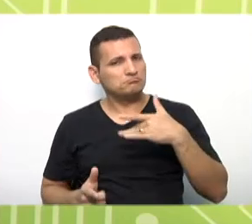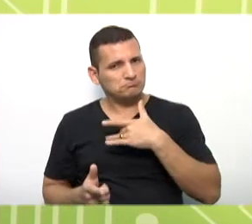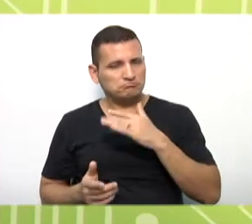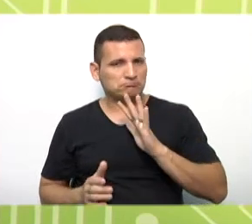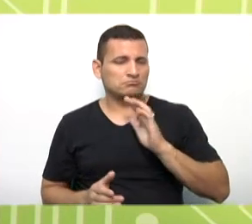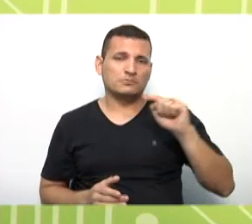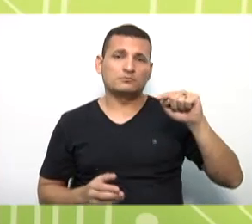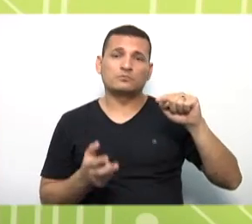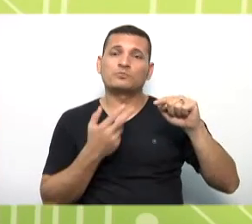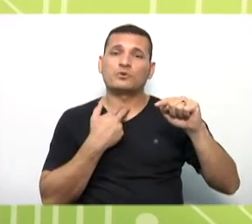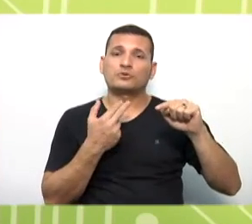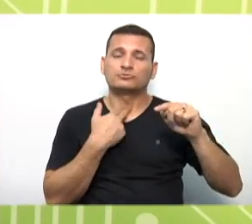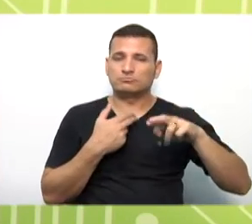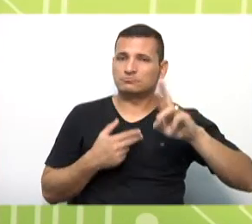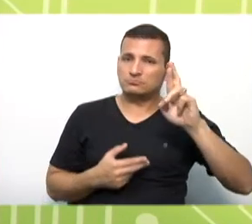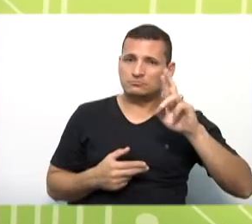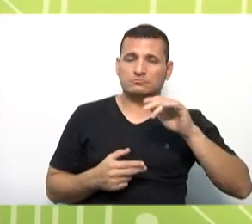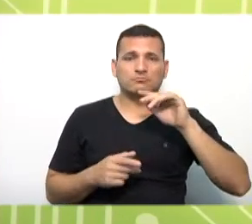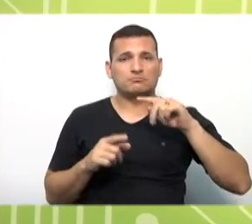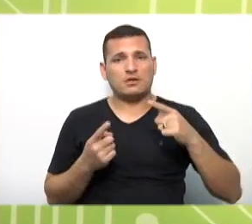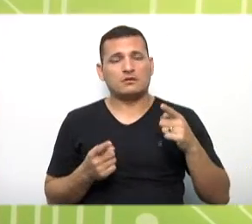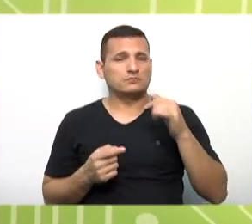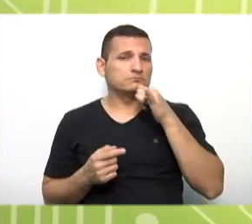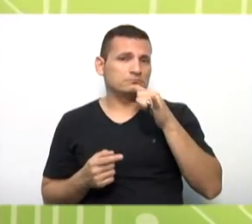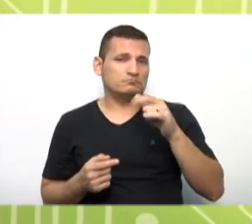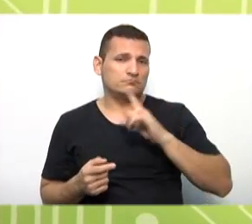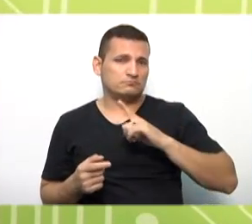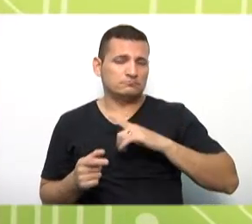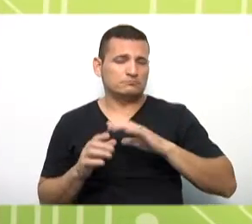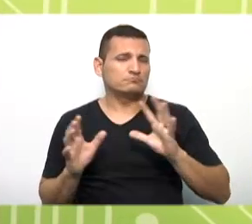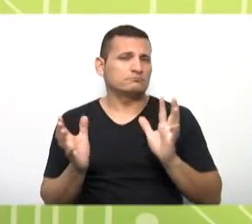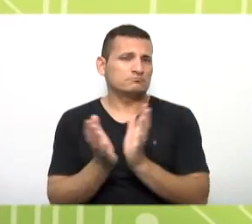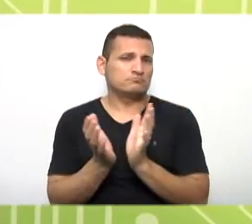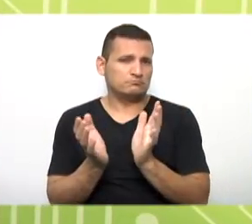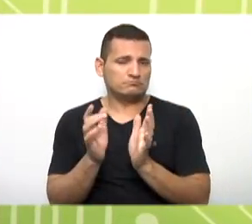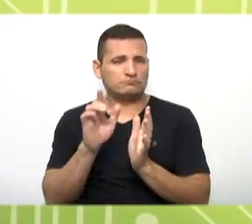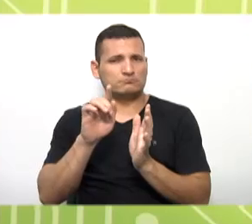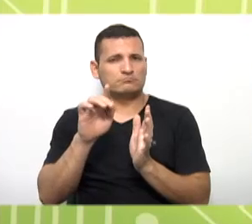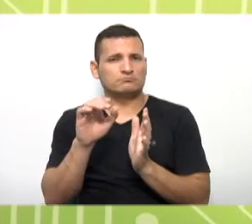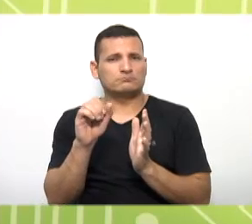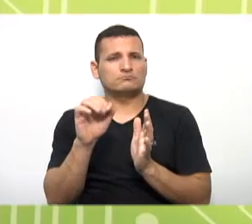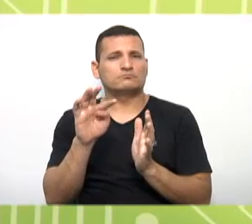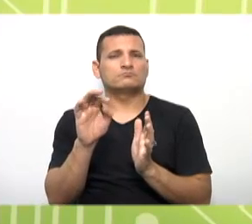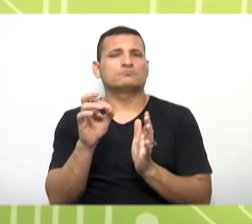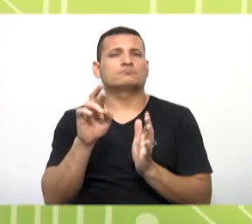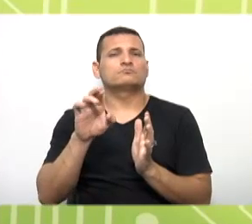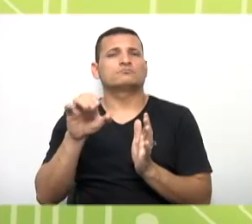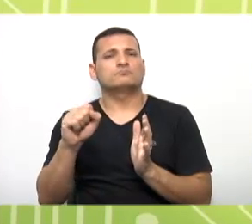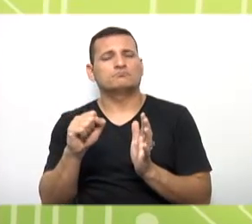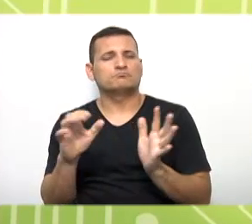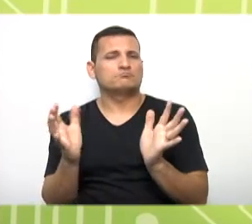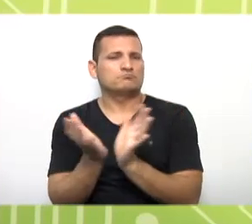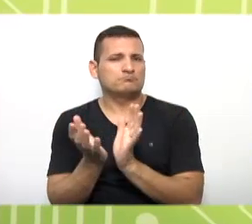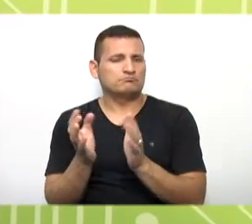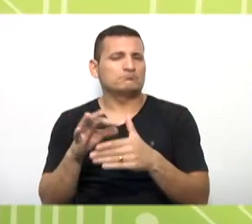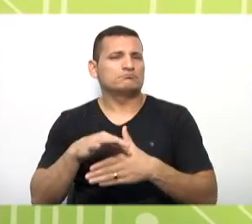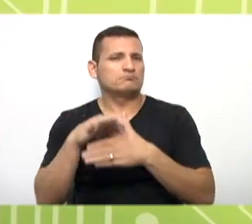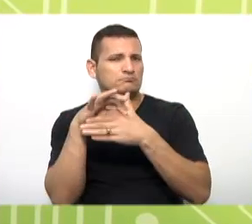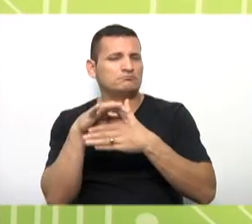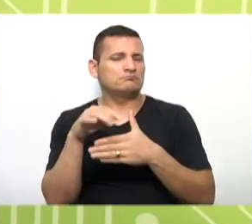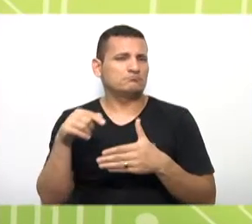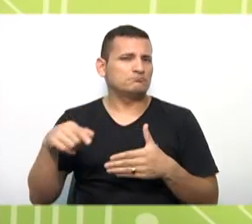de tomar essa decisão. Mas se existe uma equipe gestora, uma equipe de liderança, pessoas que têm